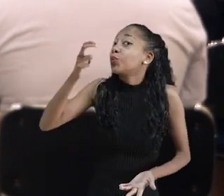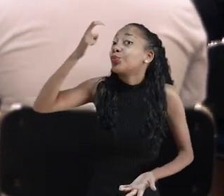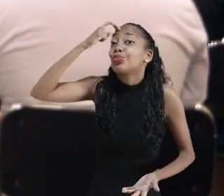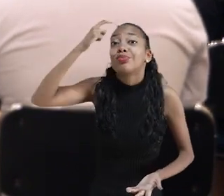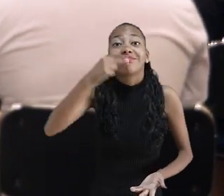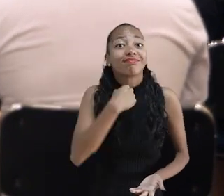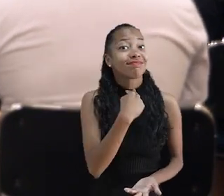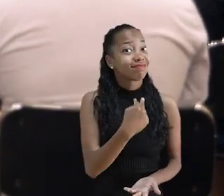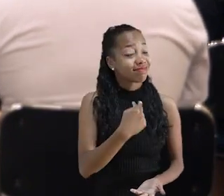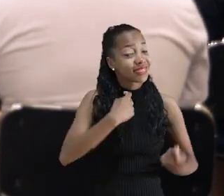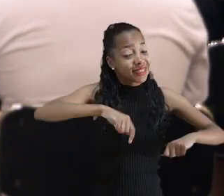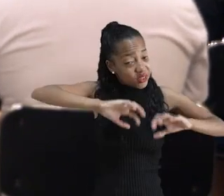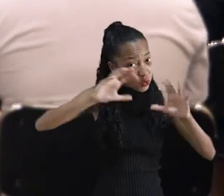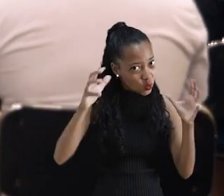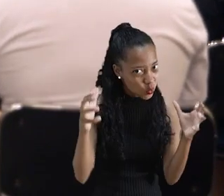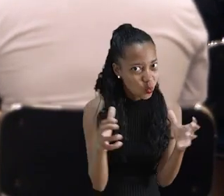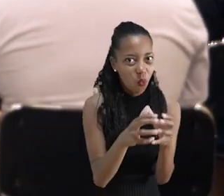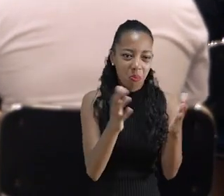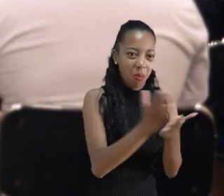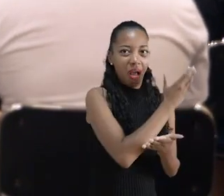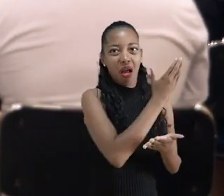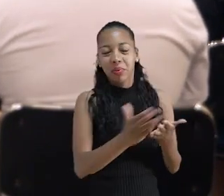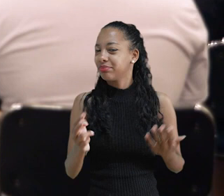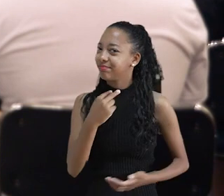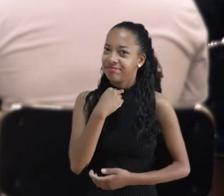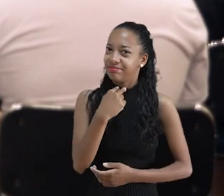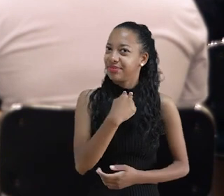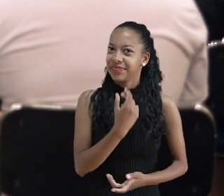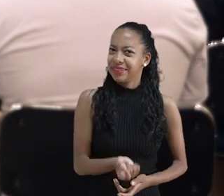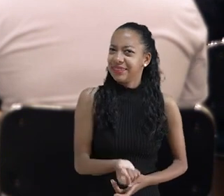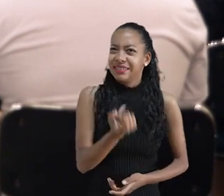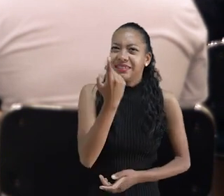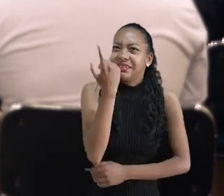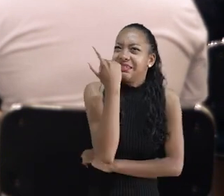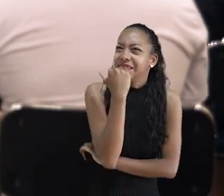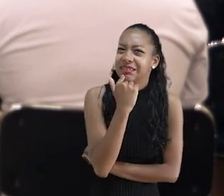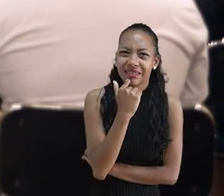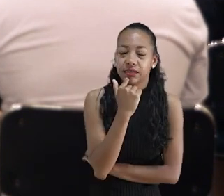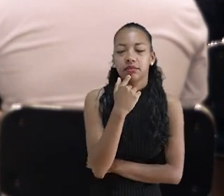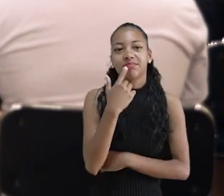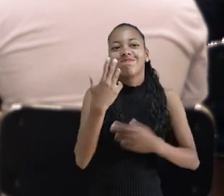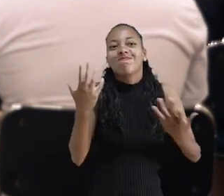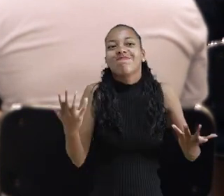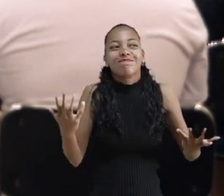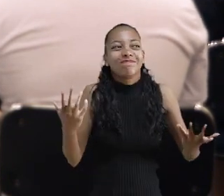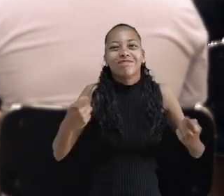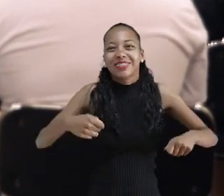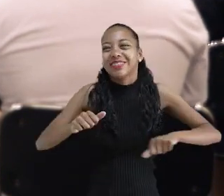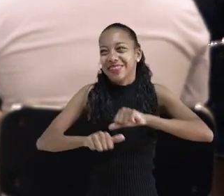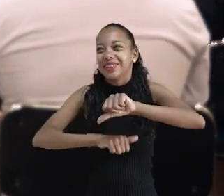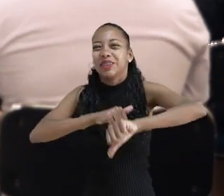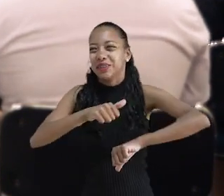que mudar toda essa estratégia né não ia ser mais grupos ia ser de fato eh um fazer coletivo com